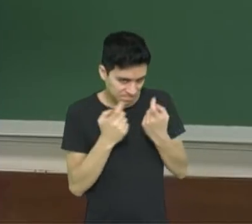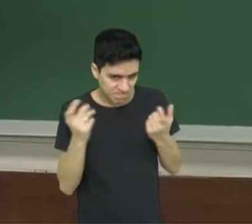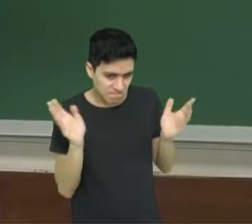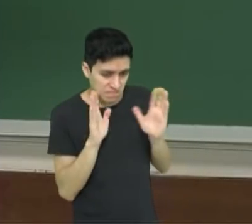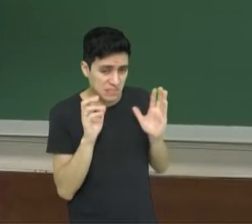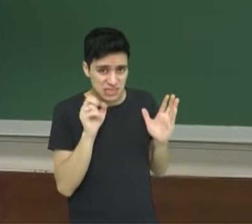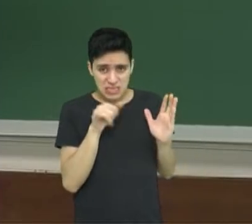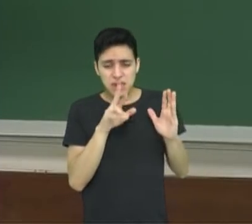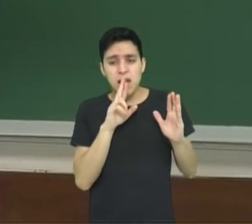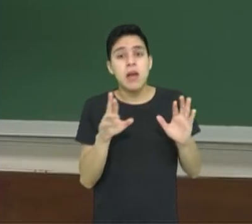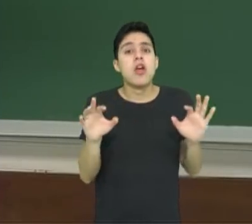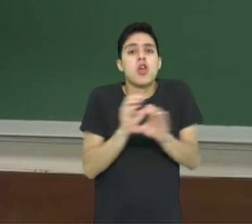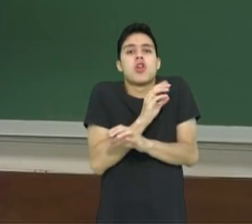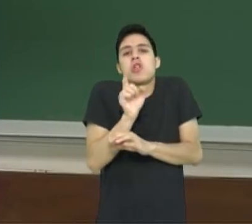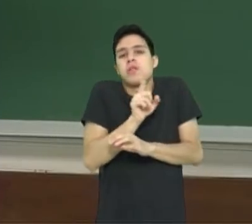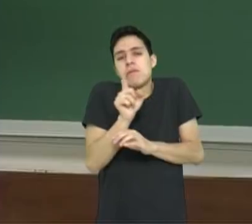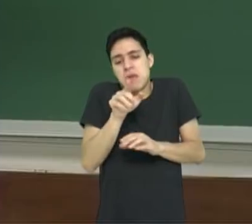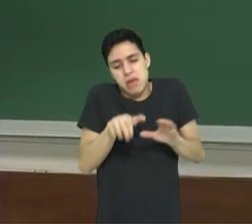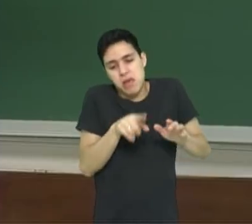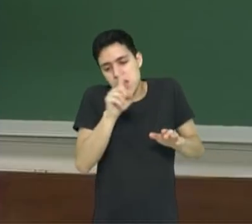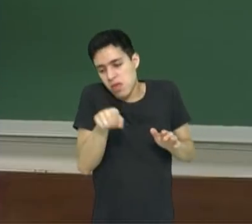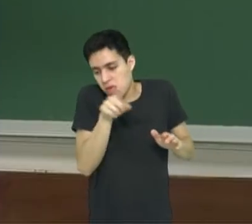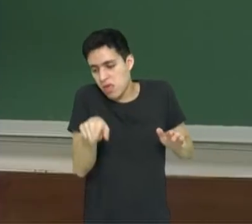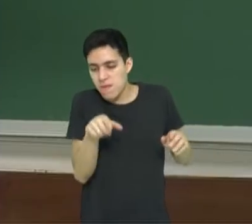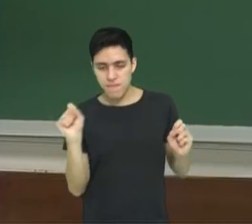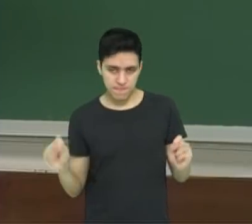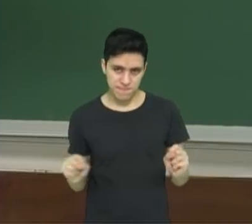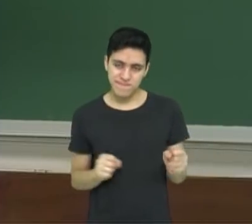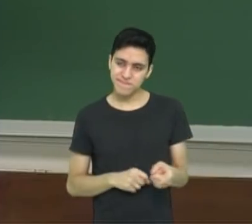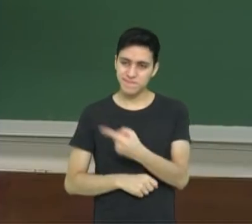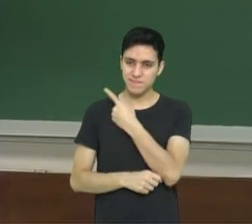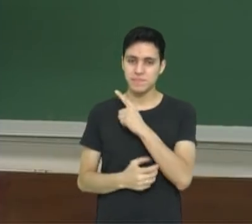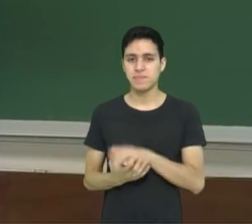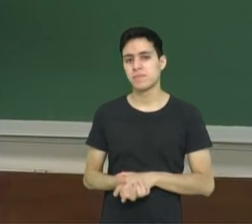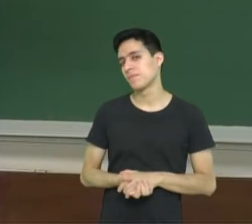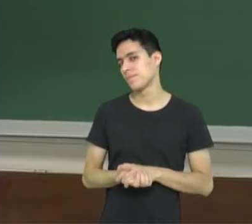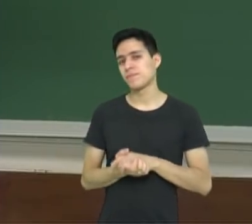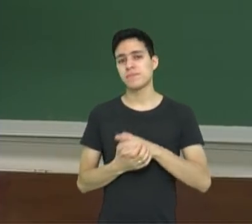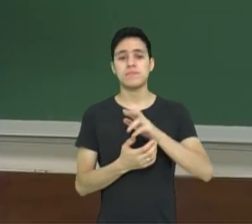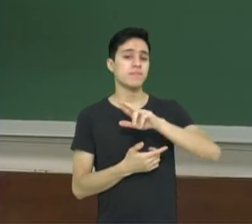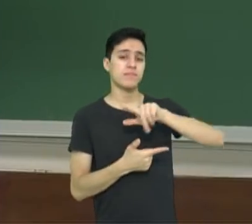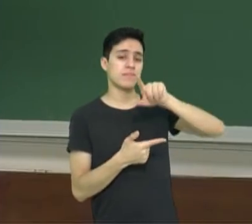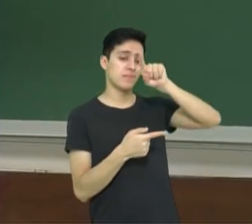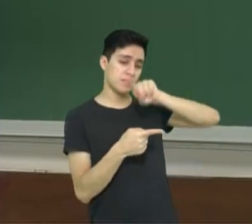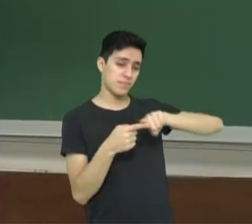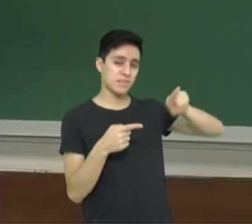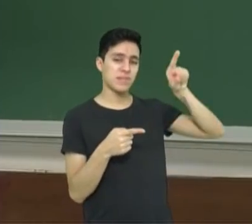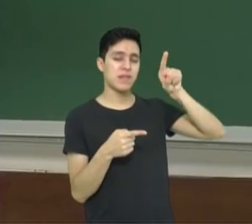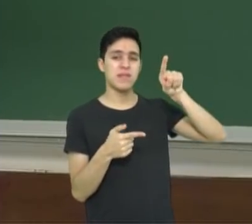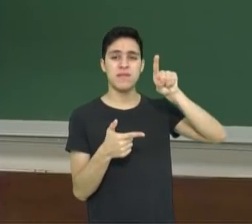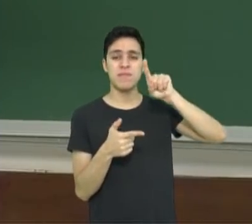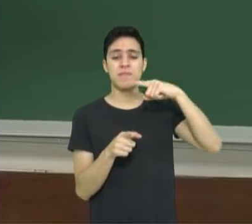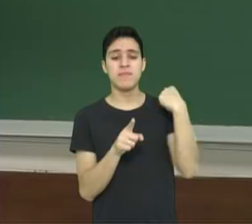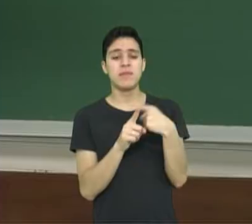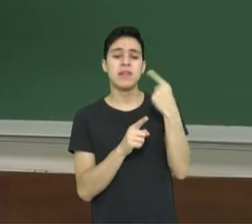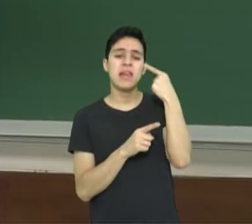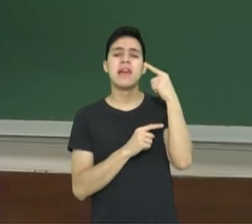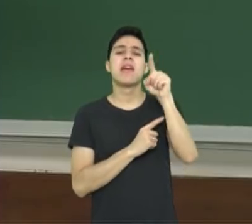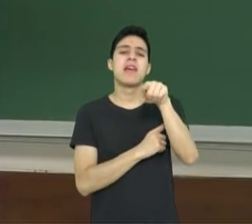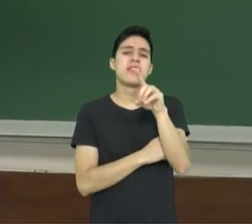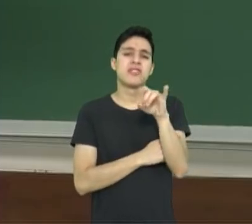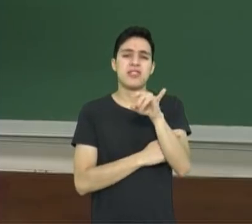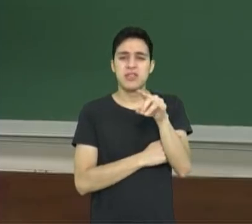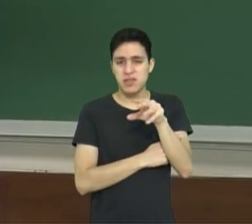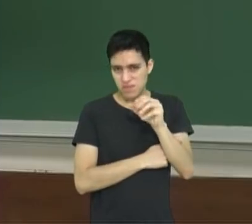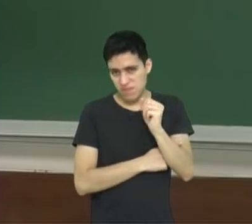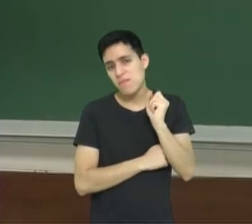se a resposta não der um número inteiro, tá bom? Que é o caso aqui. Então, nós não vamos dividir porque deu uma dízima. Então, o que a gente pode